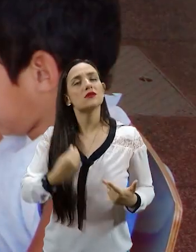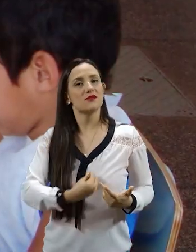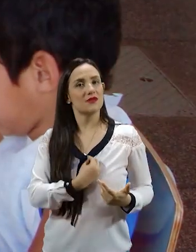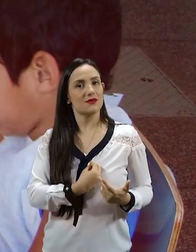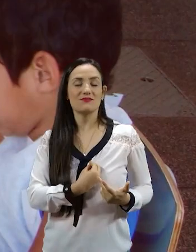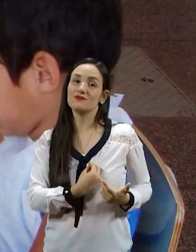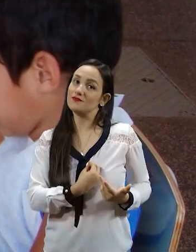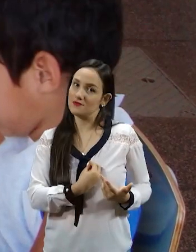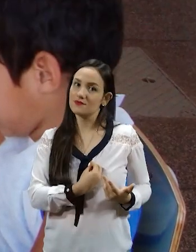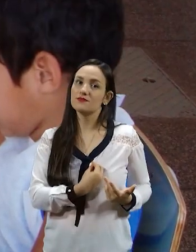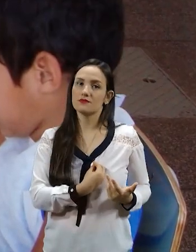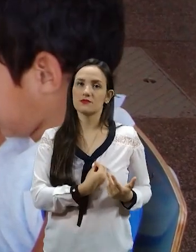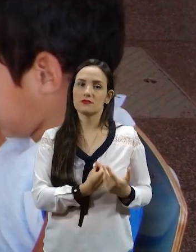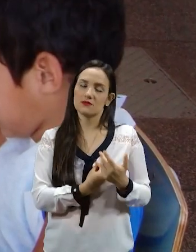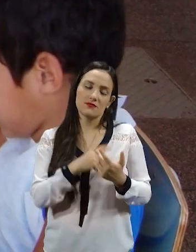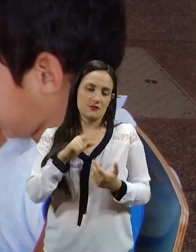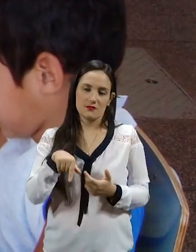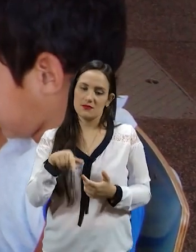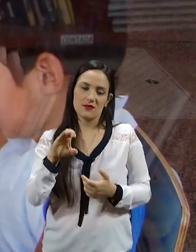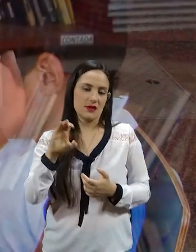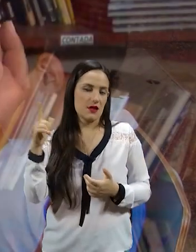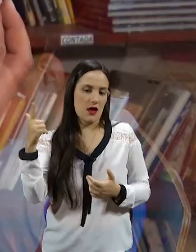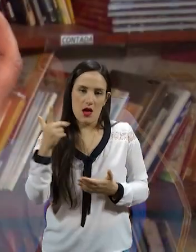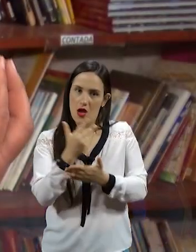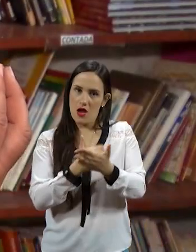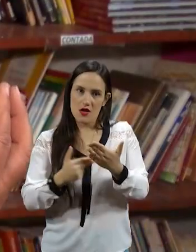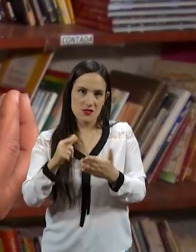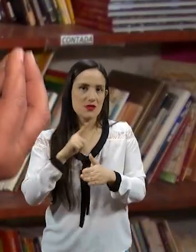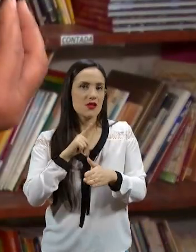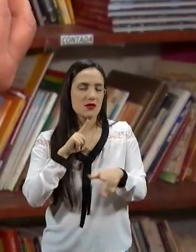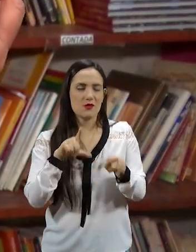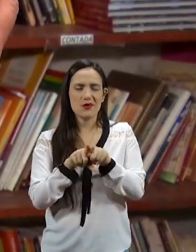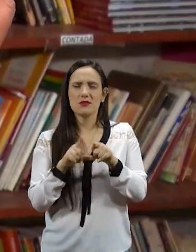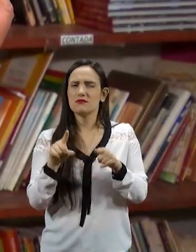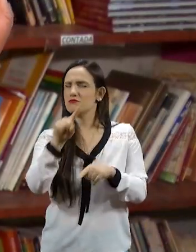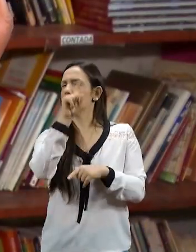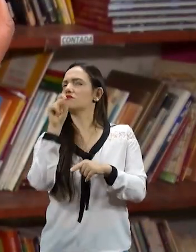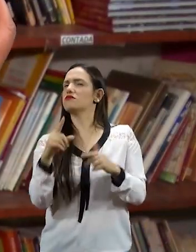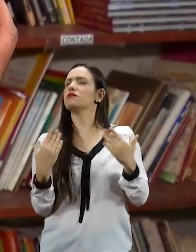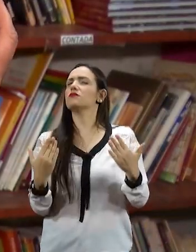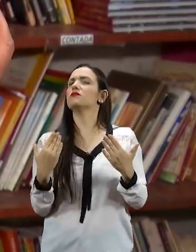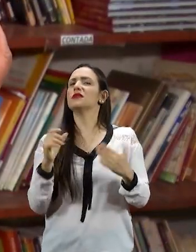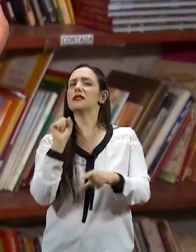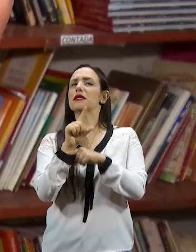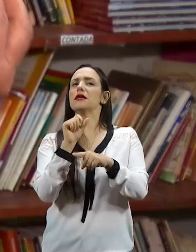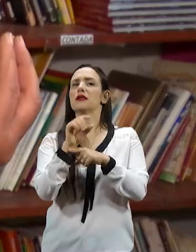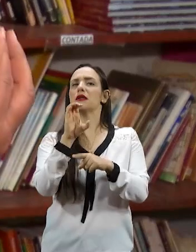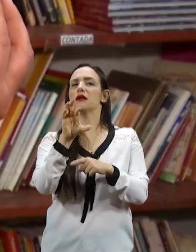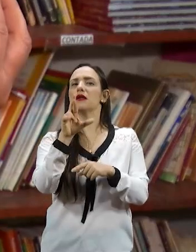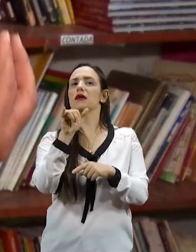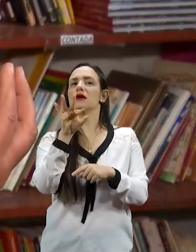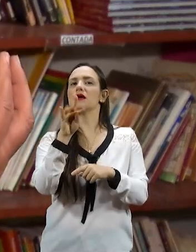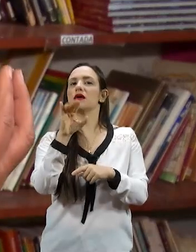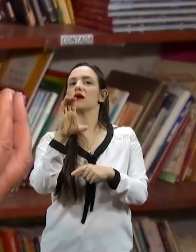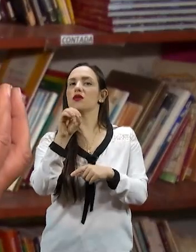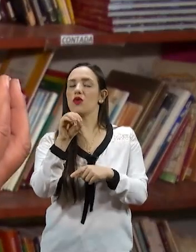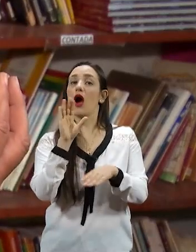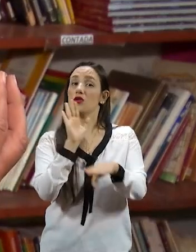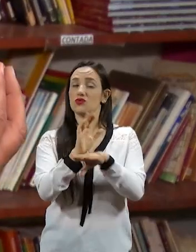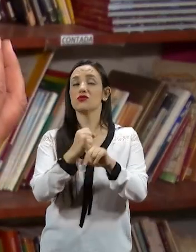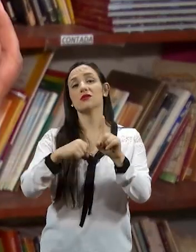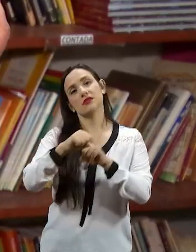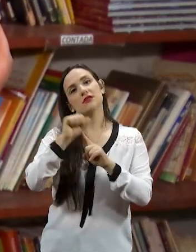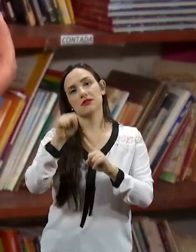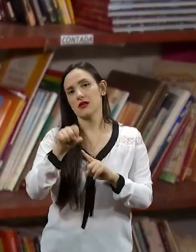vida. Lógico que existe na arte um cunho crítico e que também serve como formador da